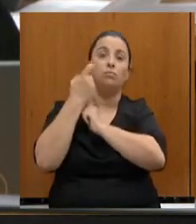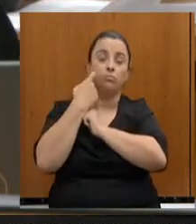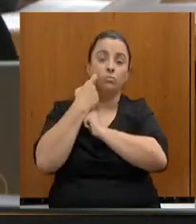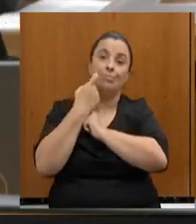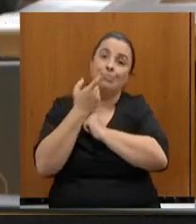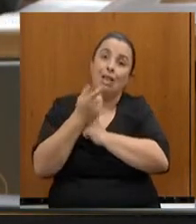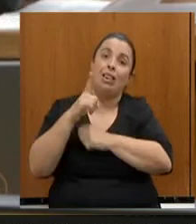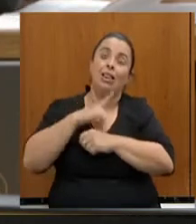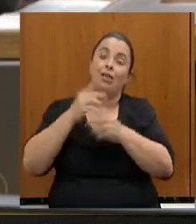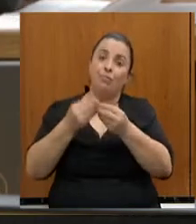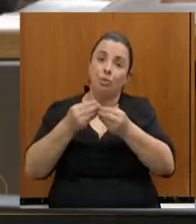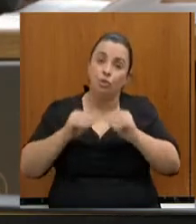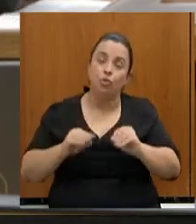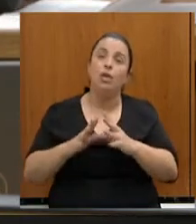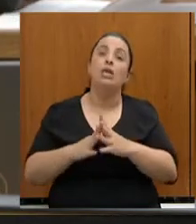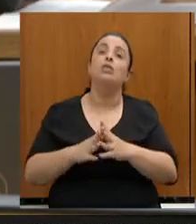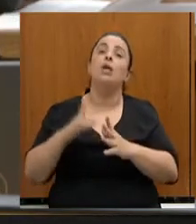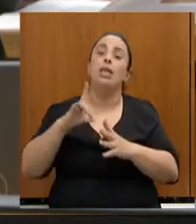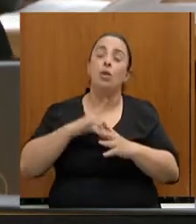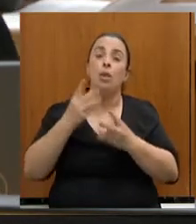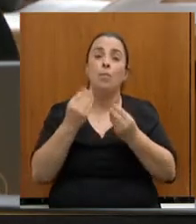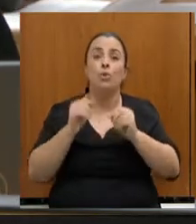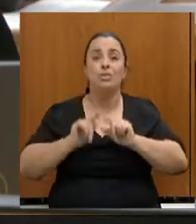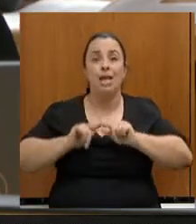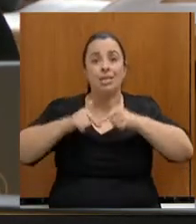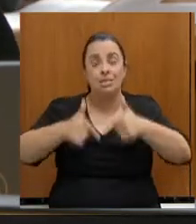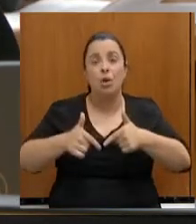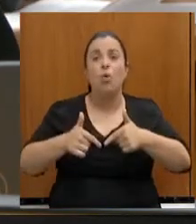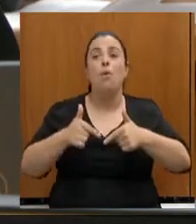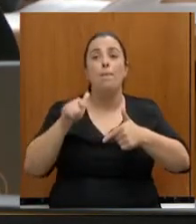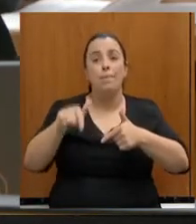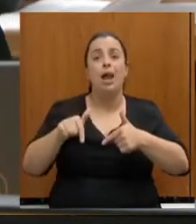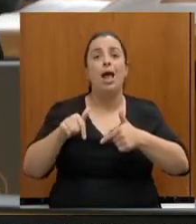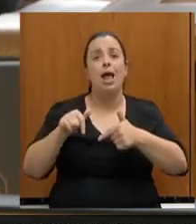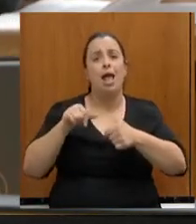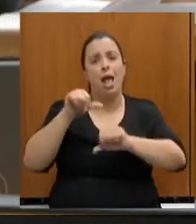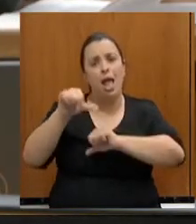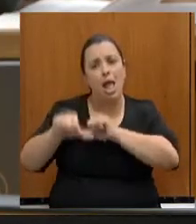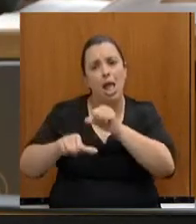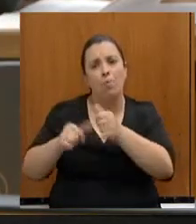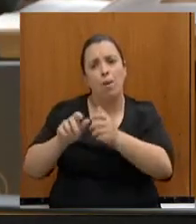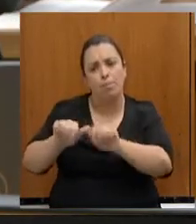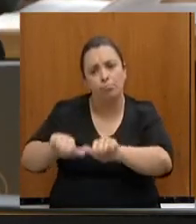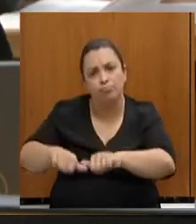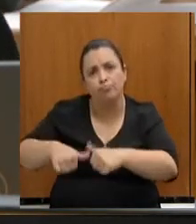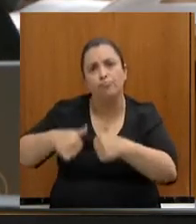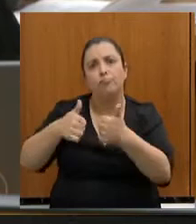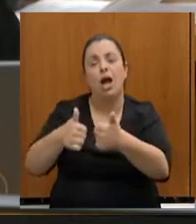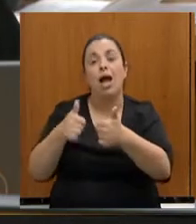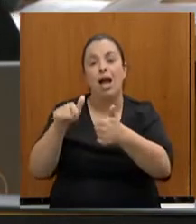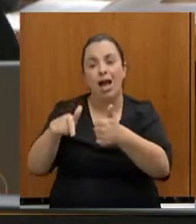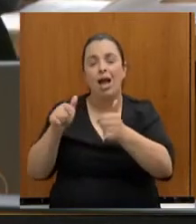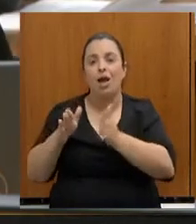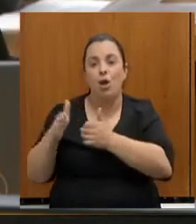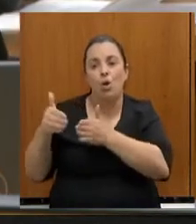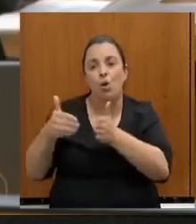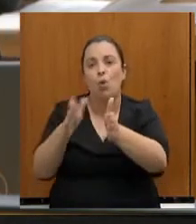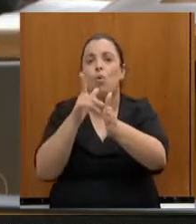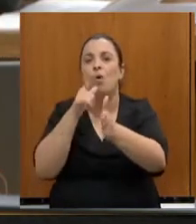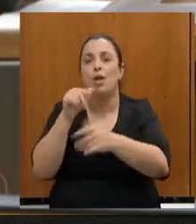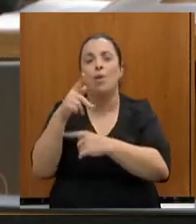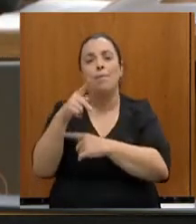recuperação integral e compensação na bacia do Paraopeba assim como outras ações em todo o estado de Minas Gerais